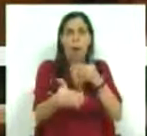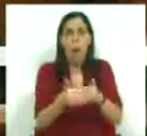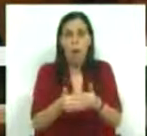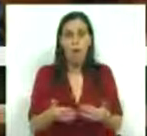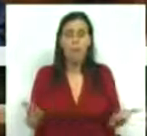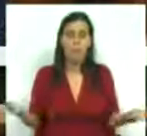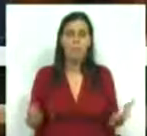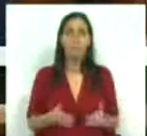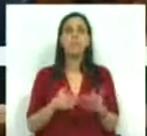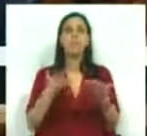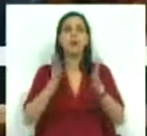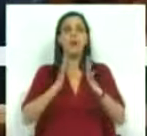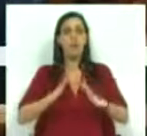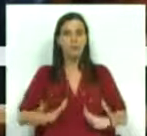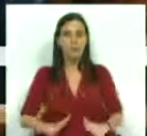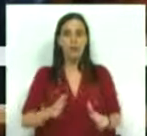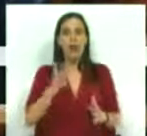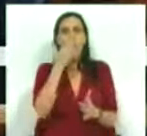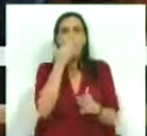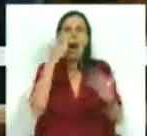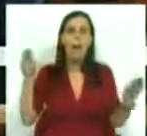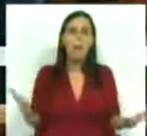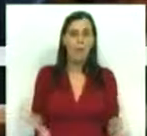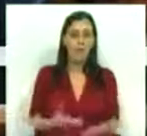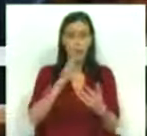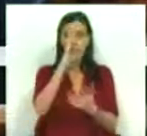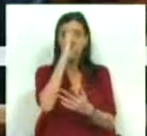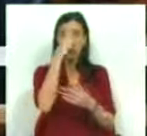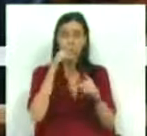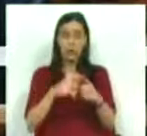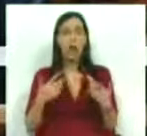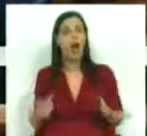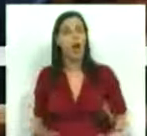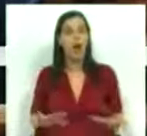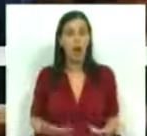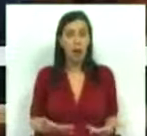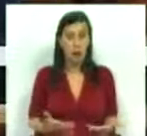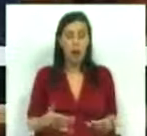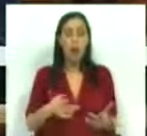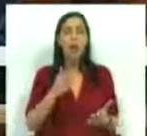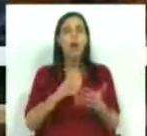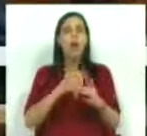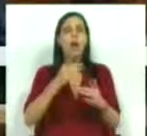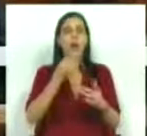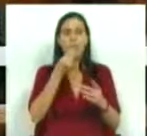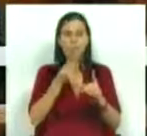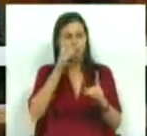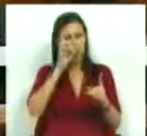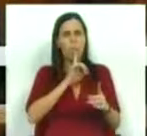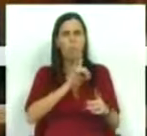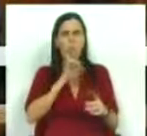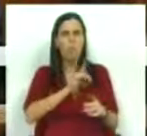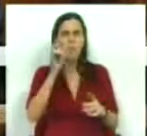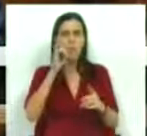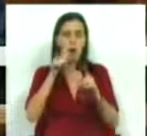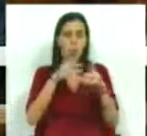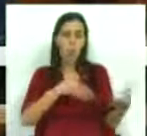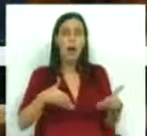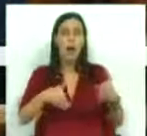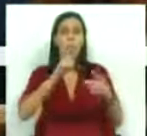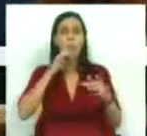tempo. Aliviar aparentemente esse esforço agora seria não só imprudente, como o caminho